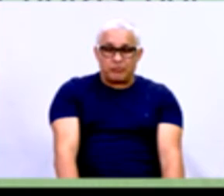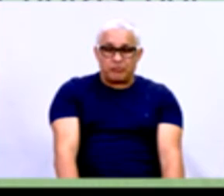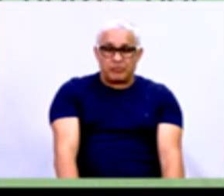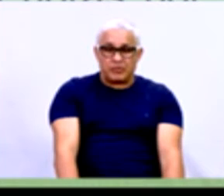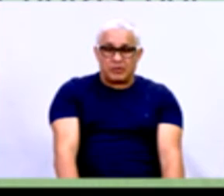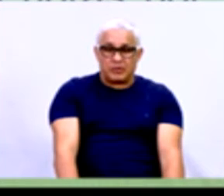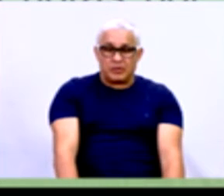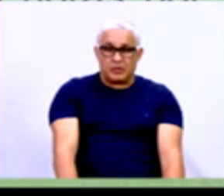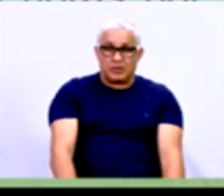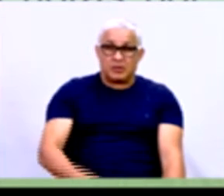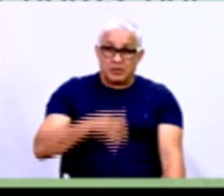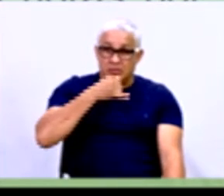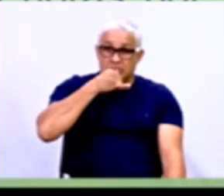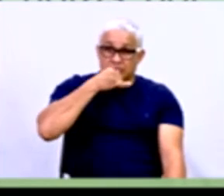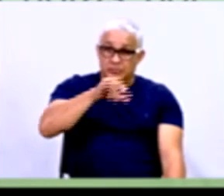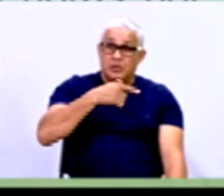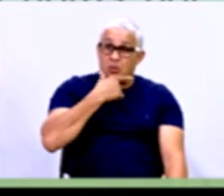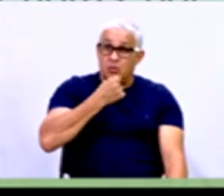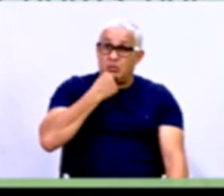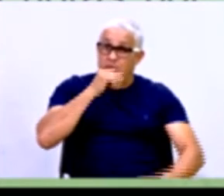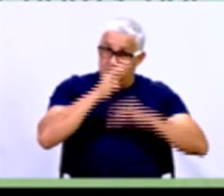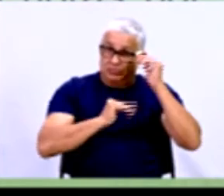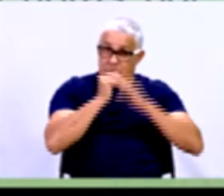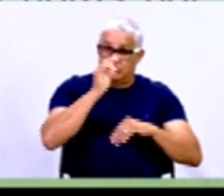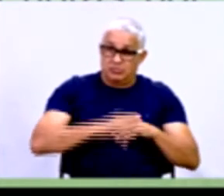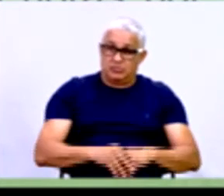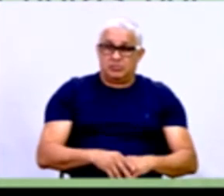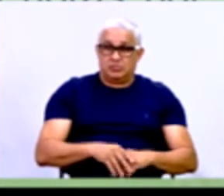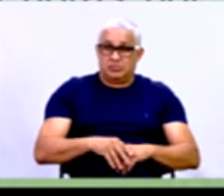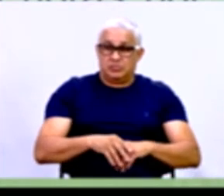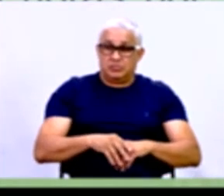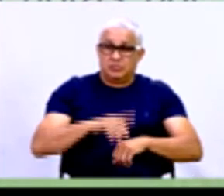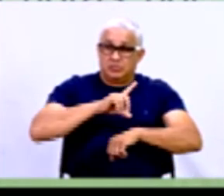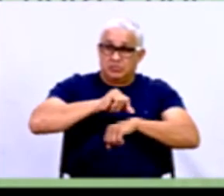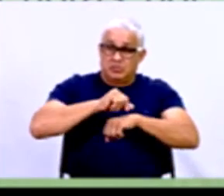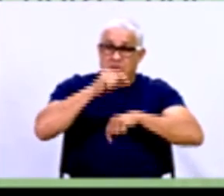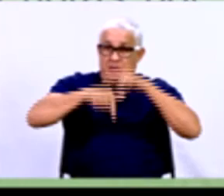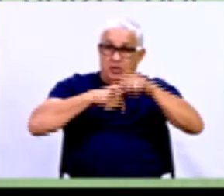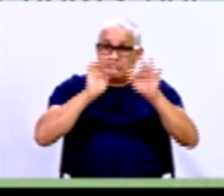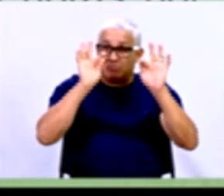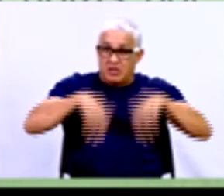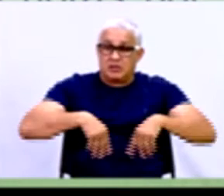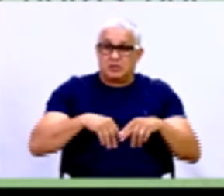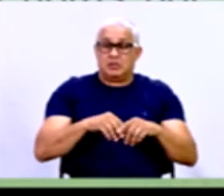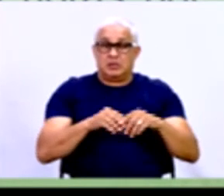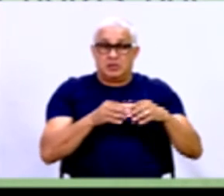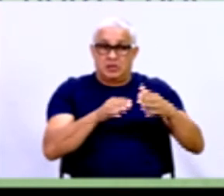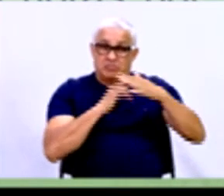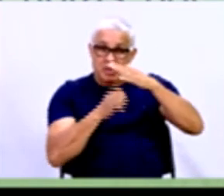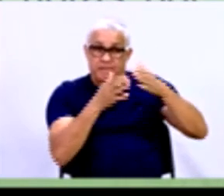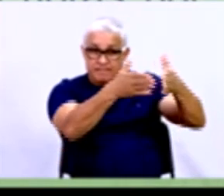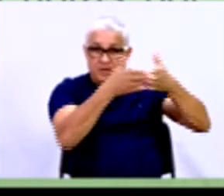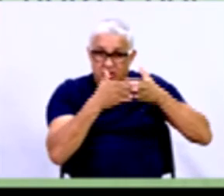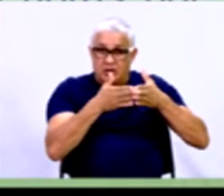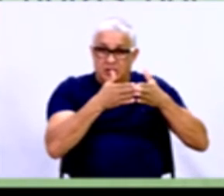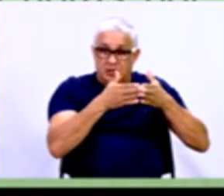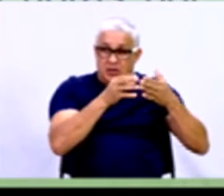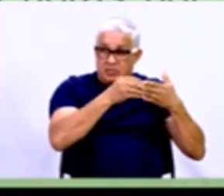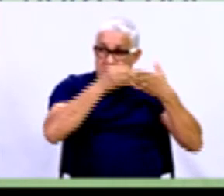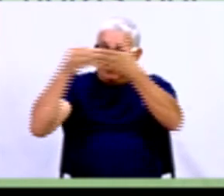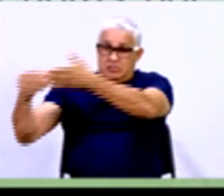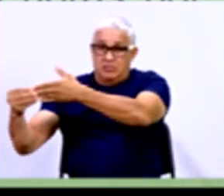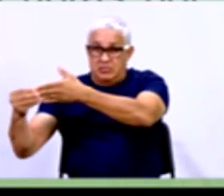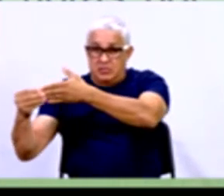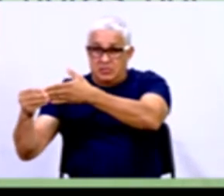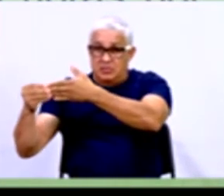Um eletricista, após o expediente, a pedido da empresa contratada, transportou bobinas de cabos elétricos da loja para o carro.